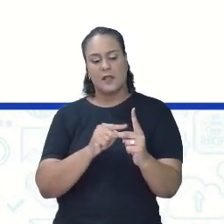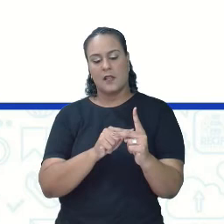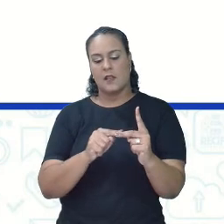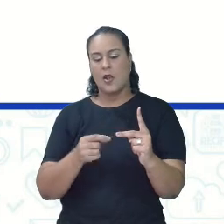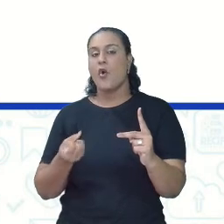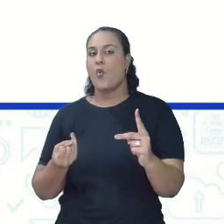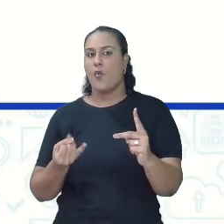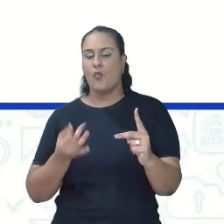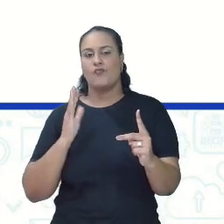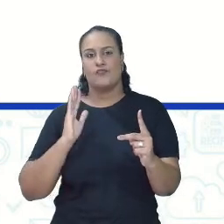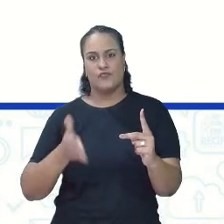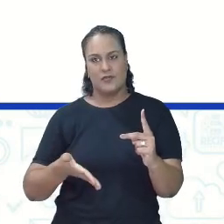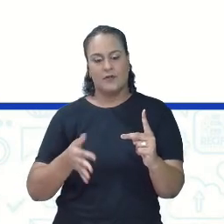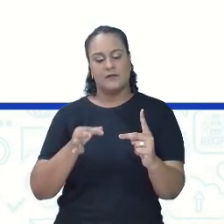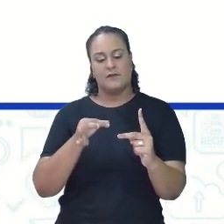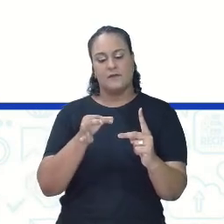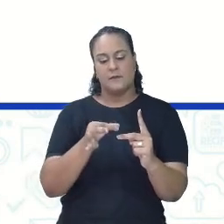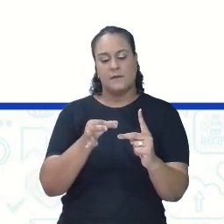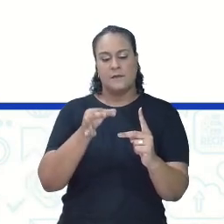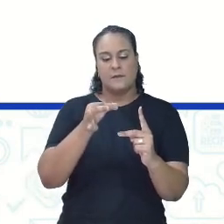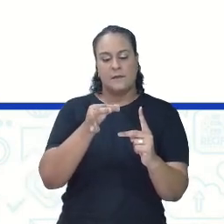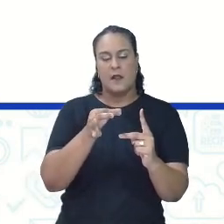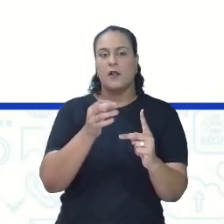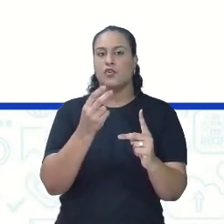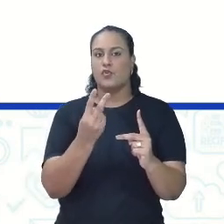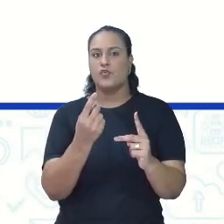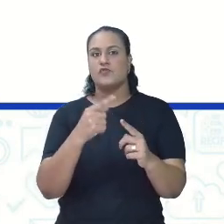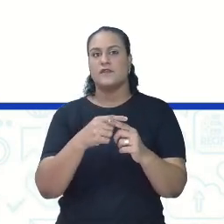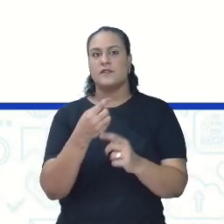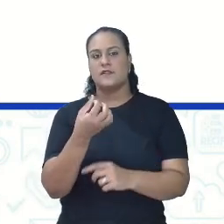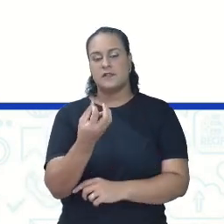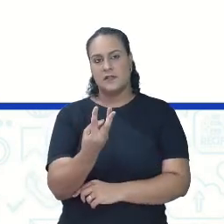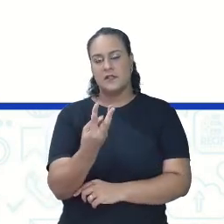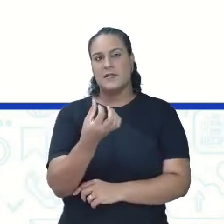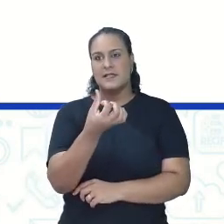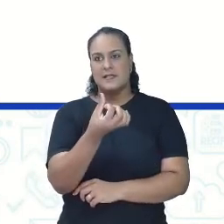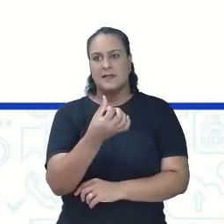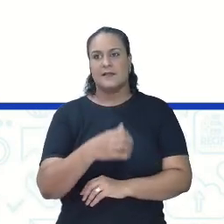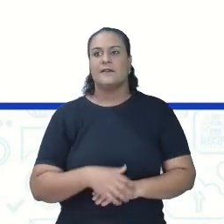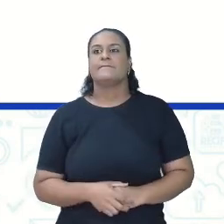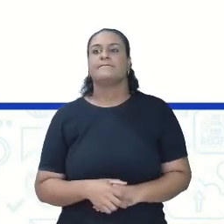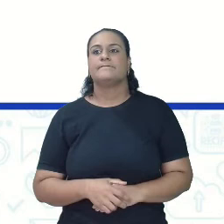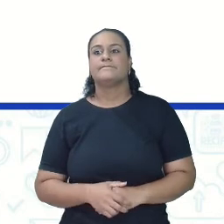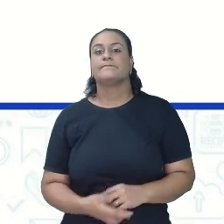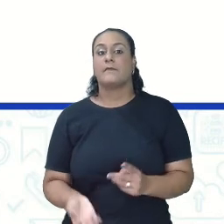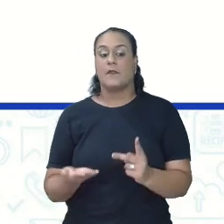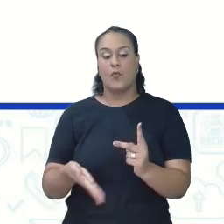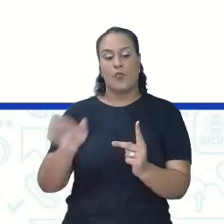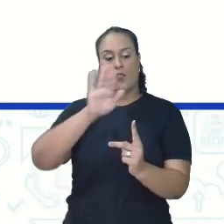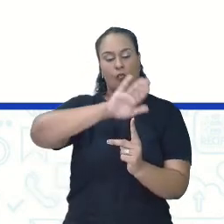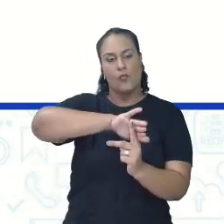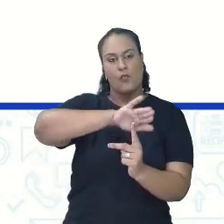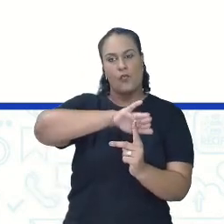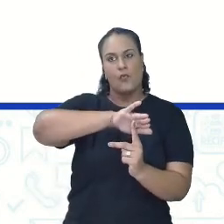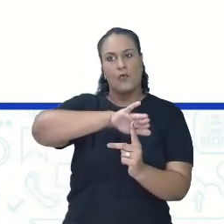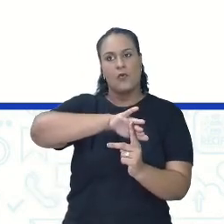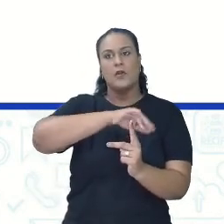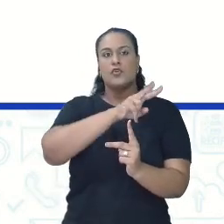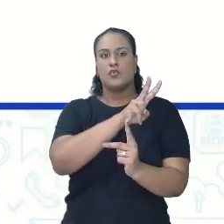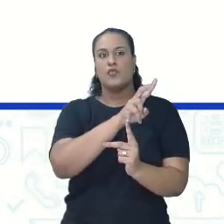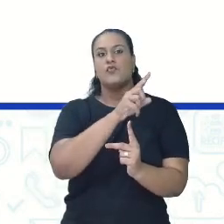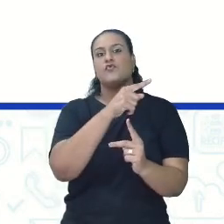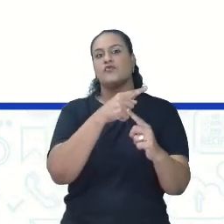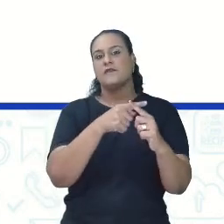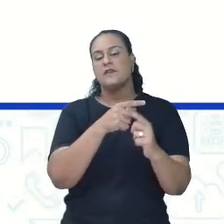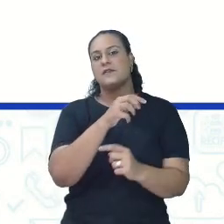o cálculo da linha, né? Então, a gente tem 2 vezes 3, que vai dar 6. Ali, a gente vai ter 2 vezes 3, que vai dar 6